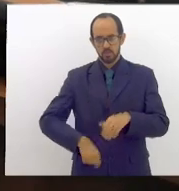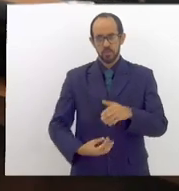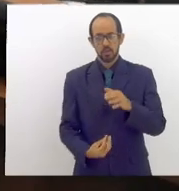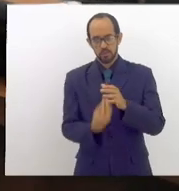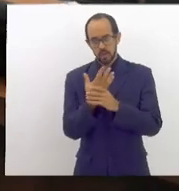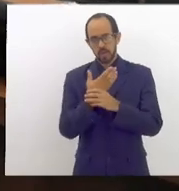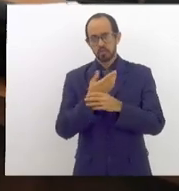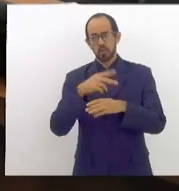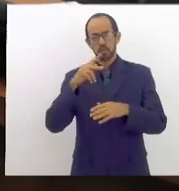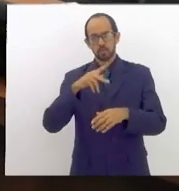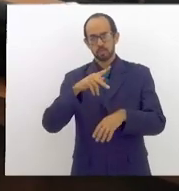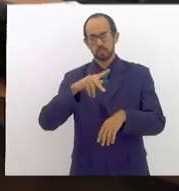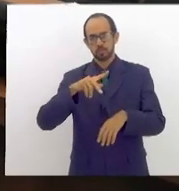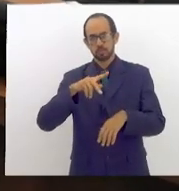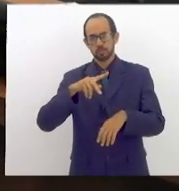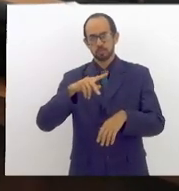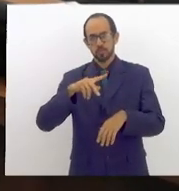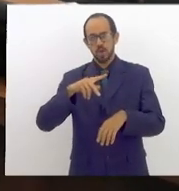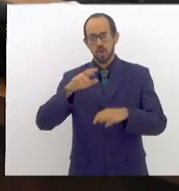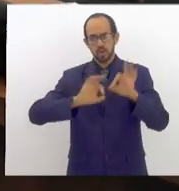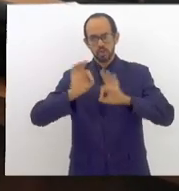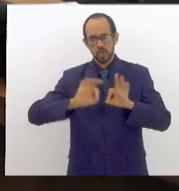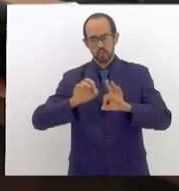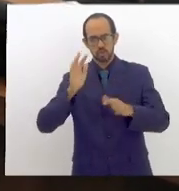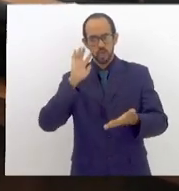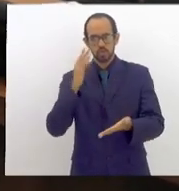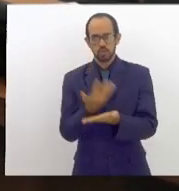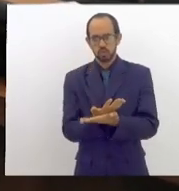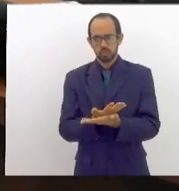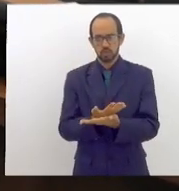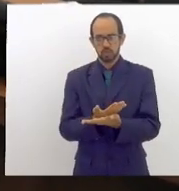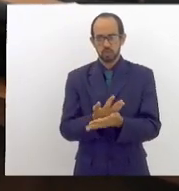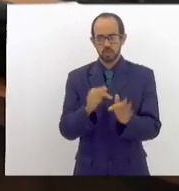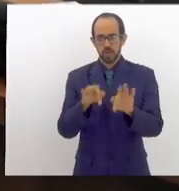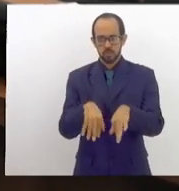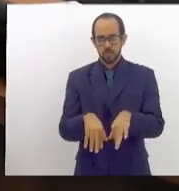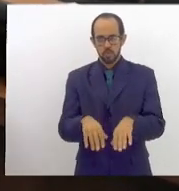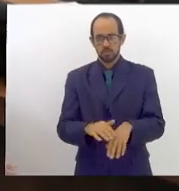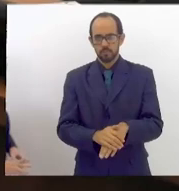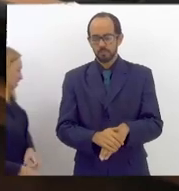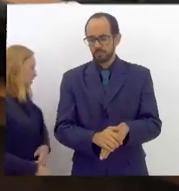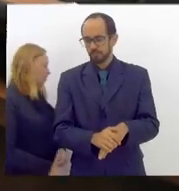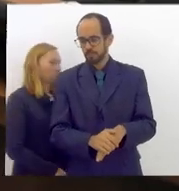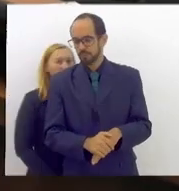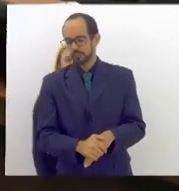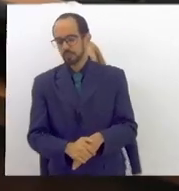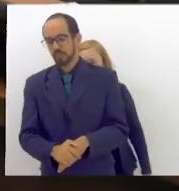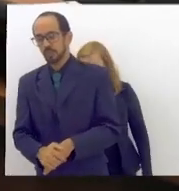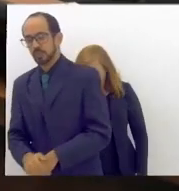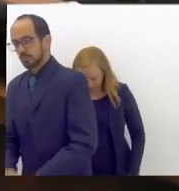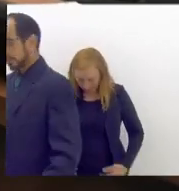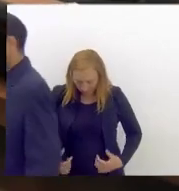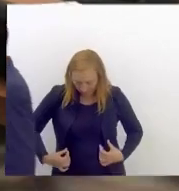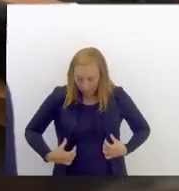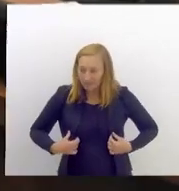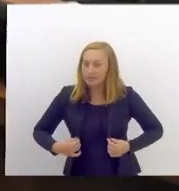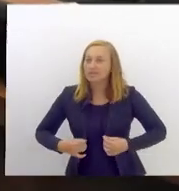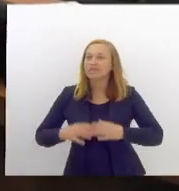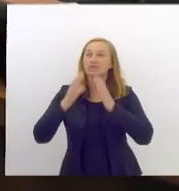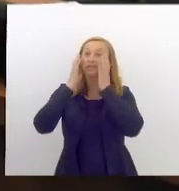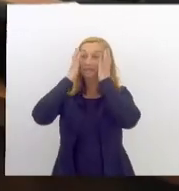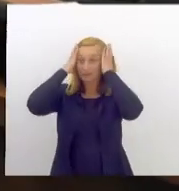projeto de resolução que extinguiu e na época porque que nós fizemos isso porque havia uma